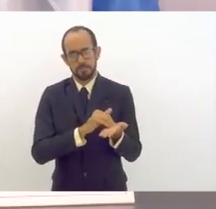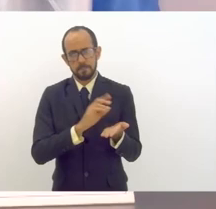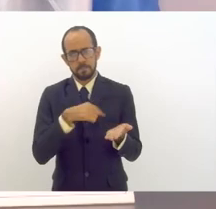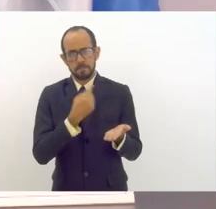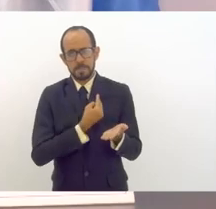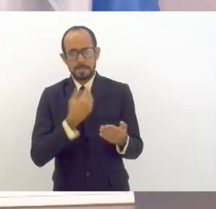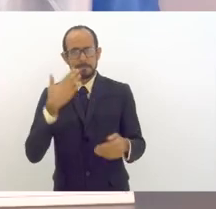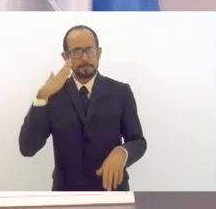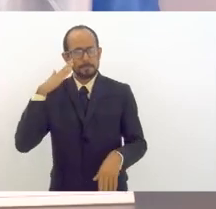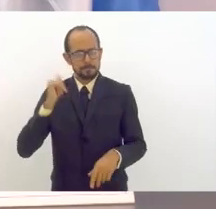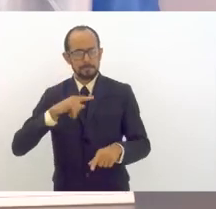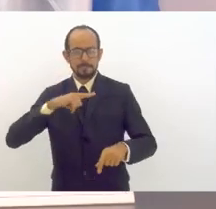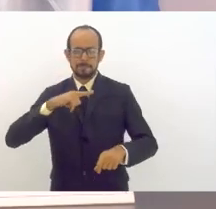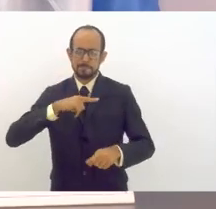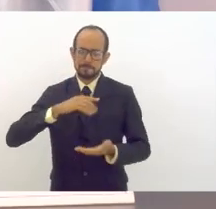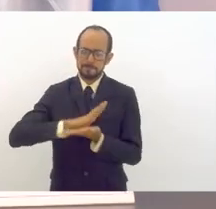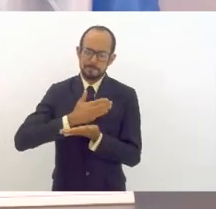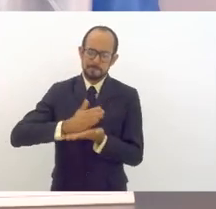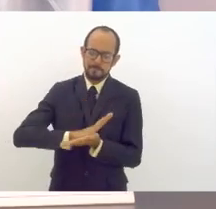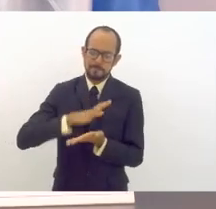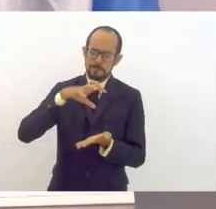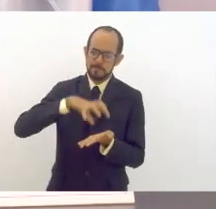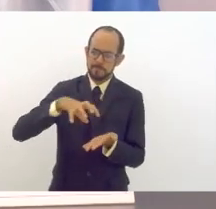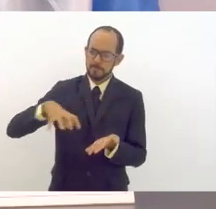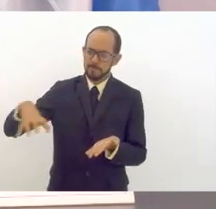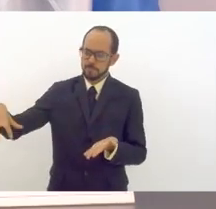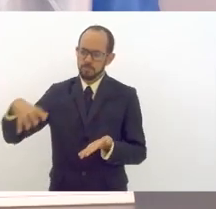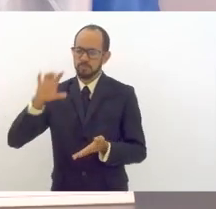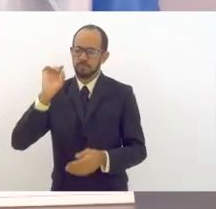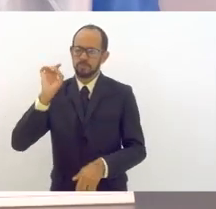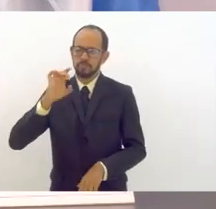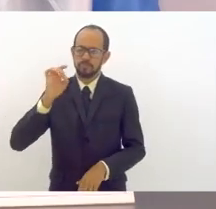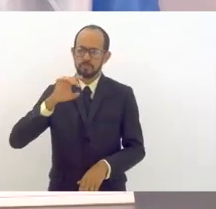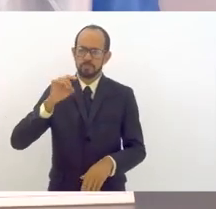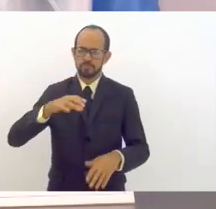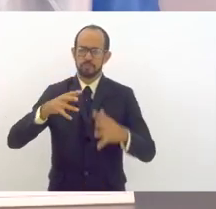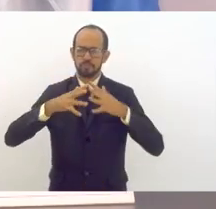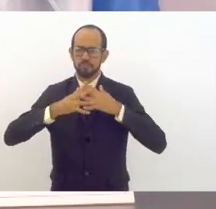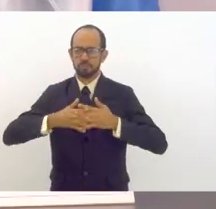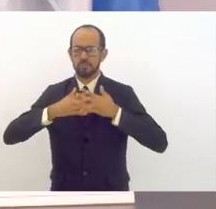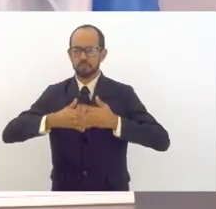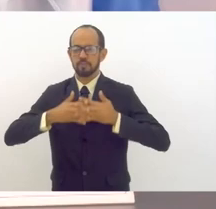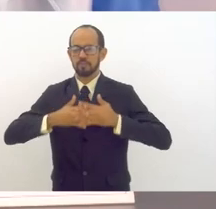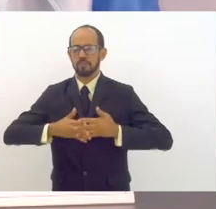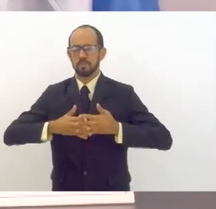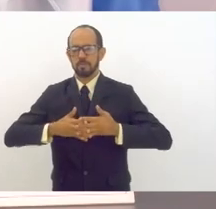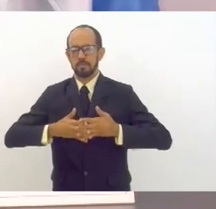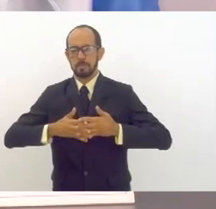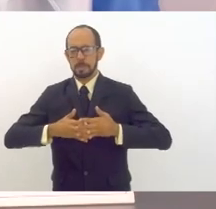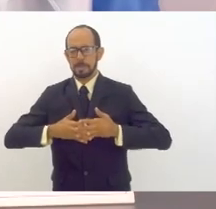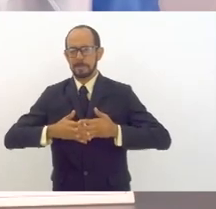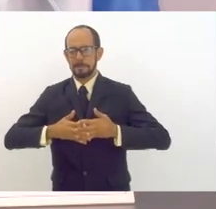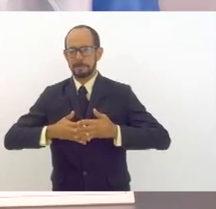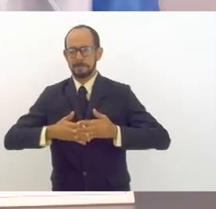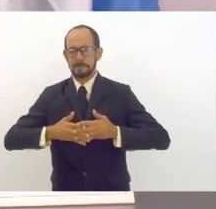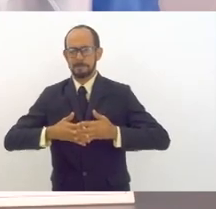algumas áreas que são áreas especialmente complexas do ponto de vista das carências